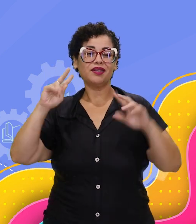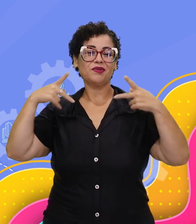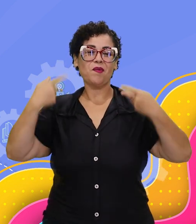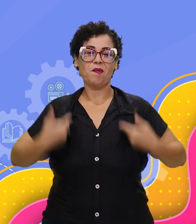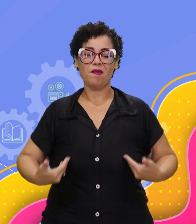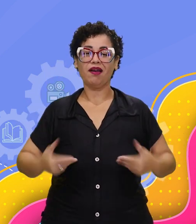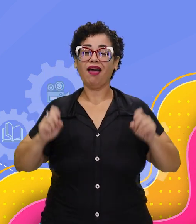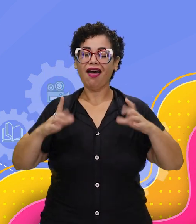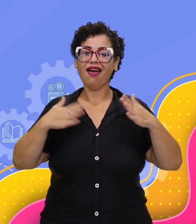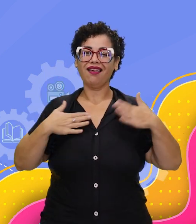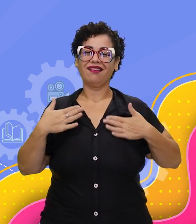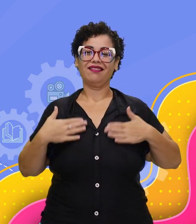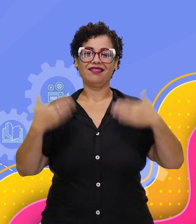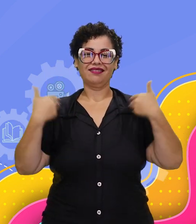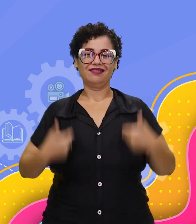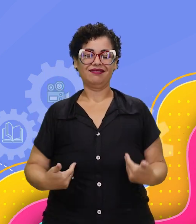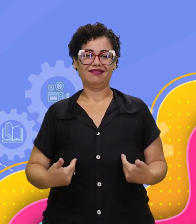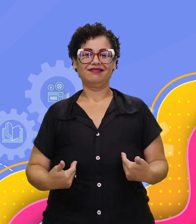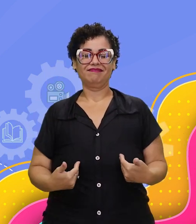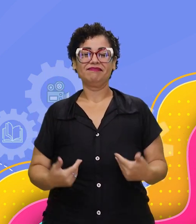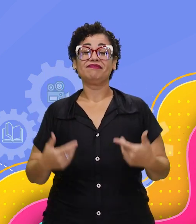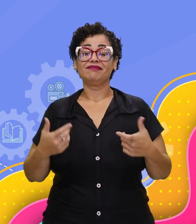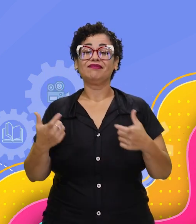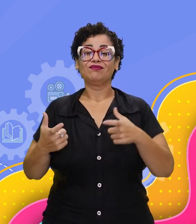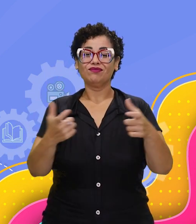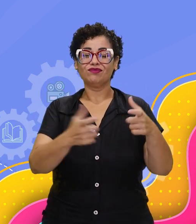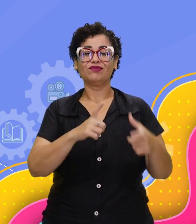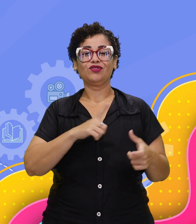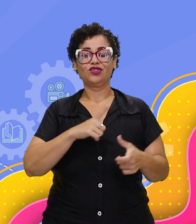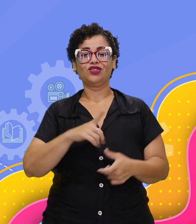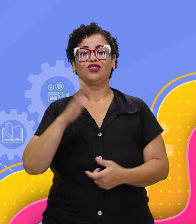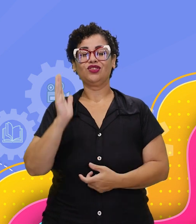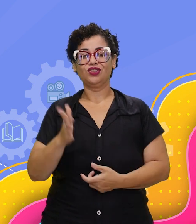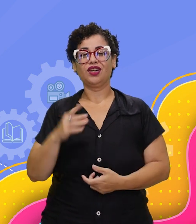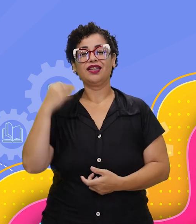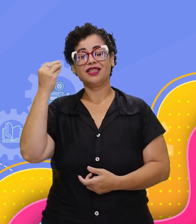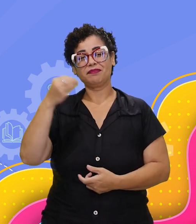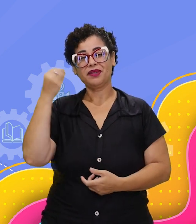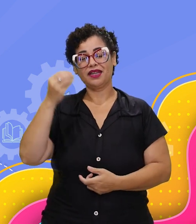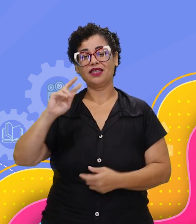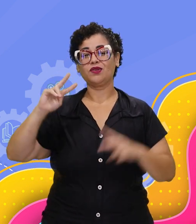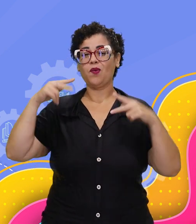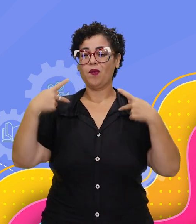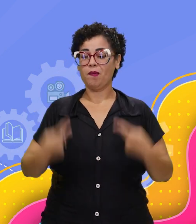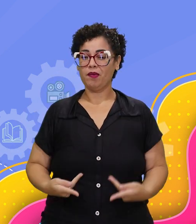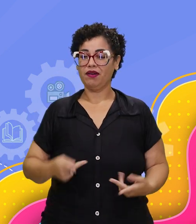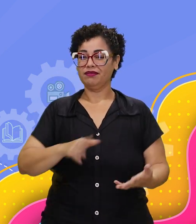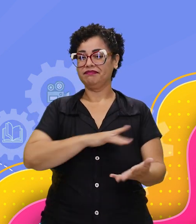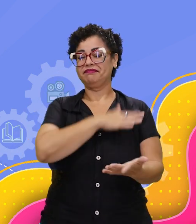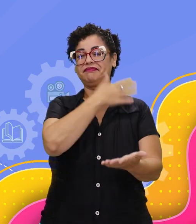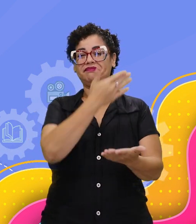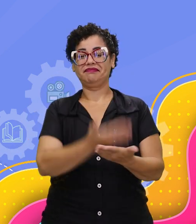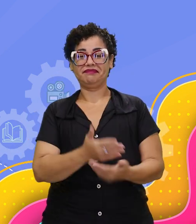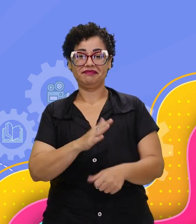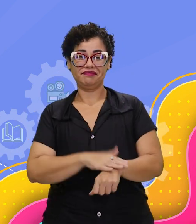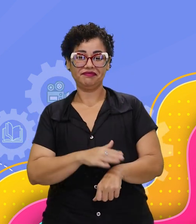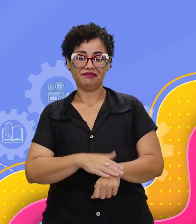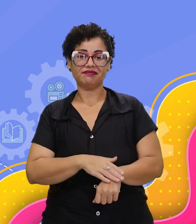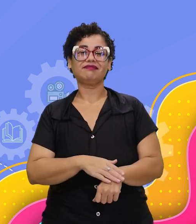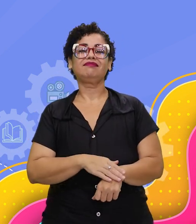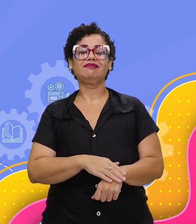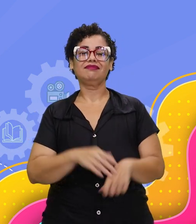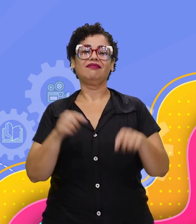experiências humanas, são os seres humanos. Então, onde existiu algum tipo de experiência humana ao longo do